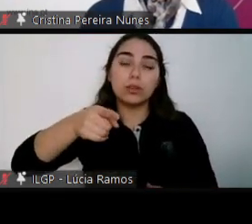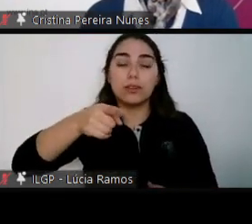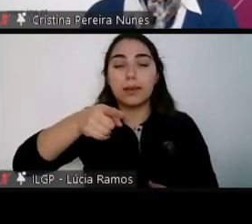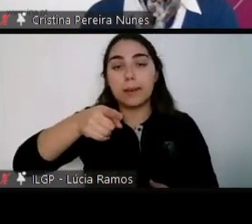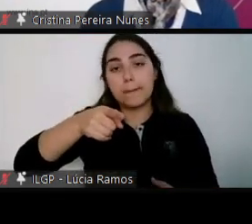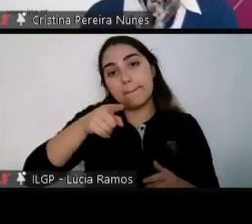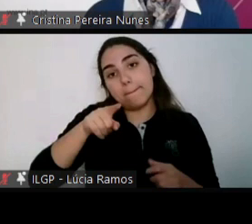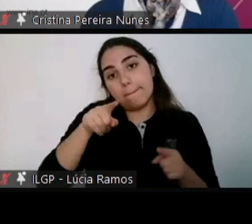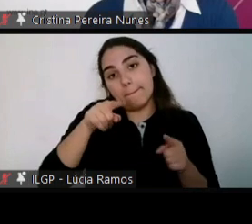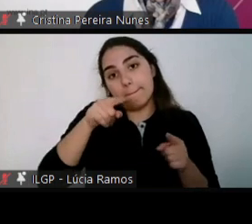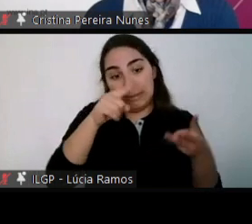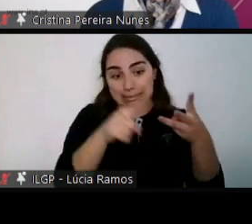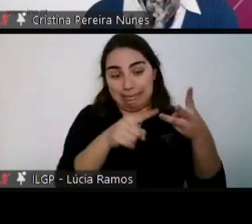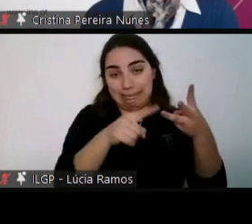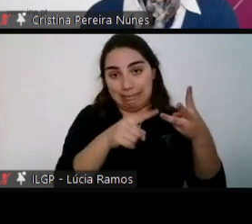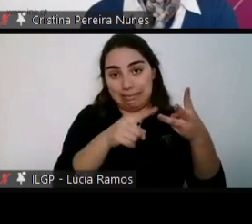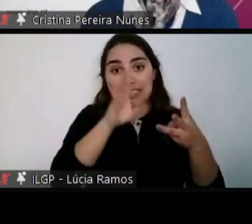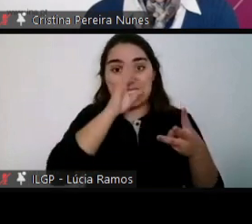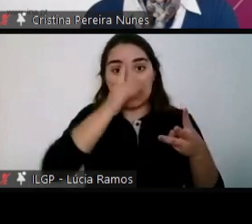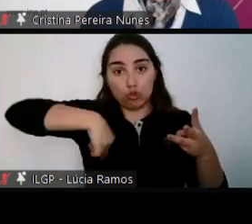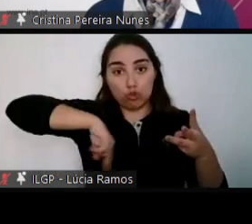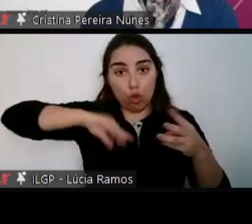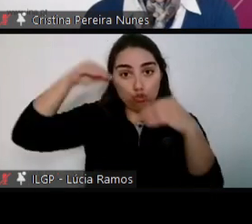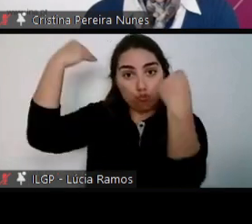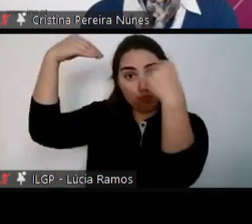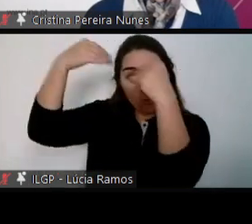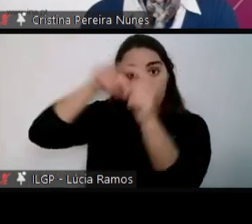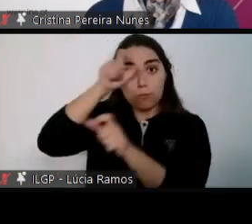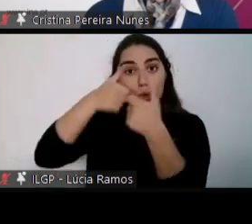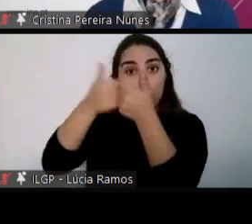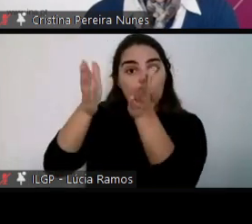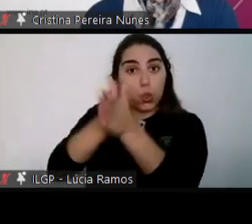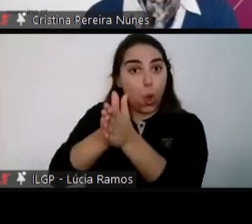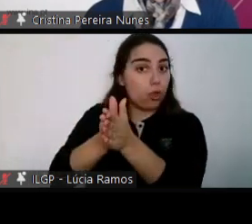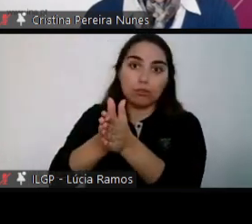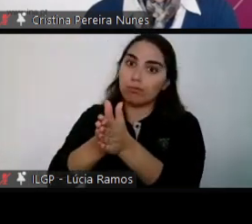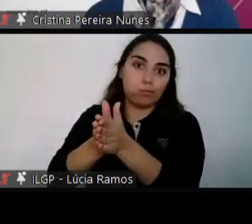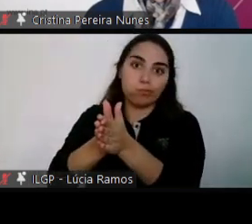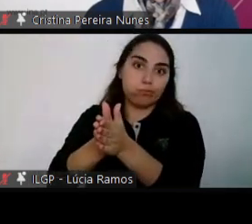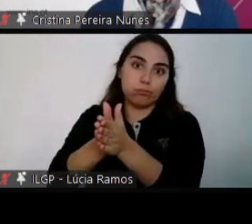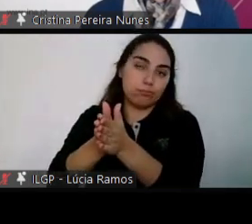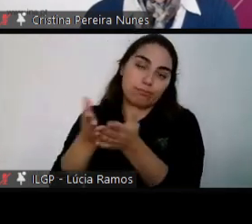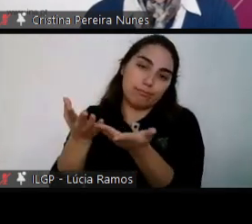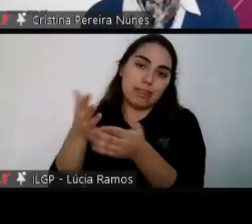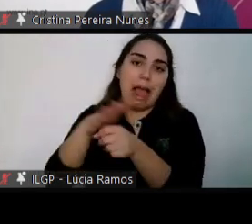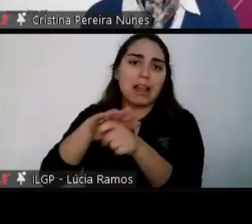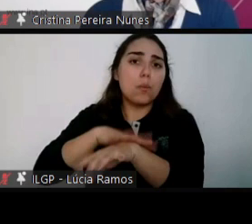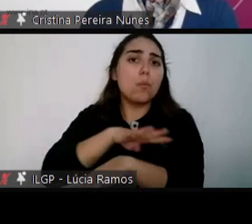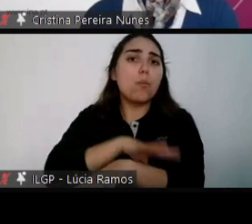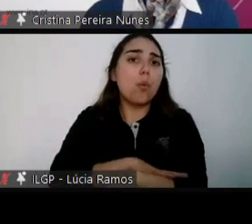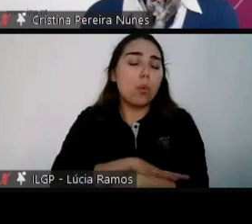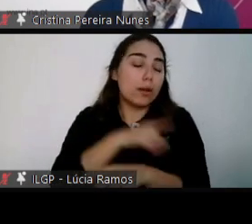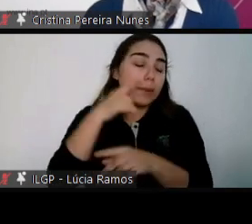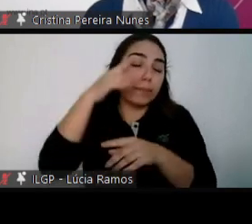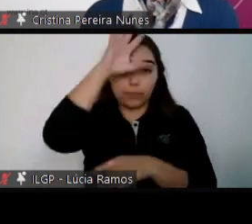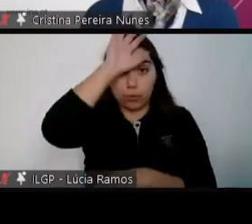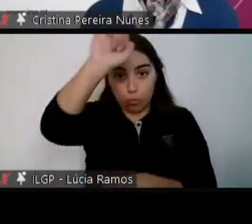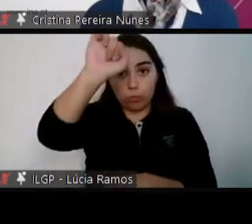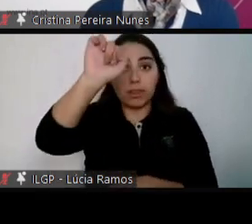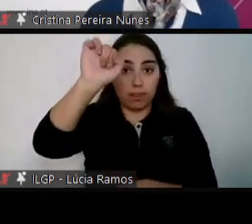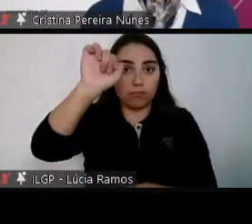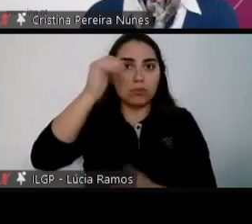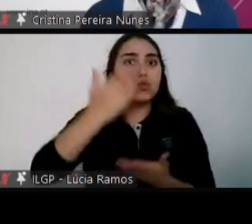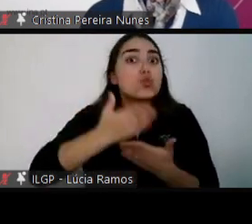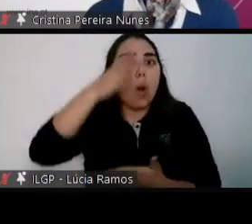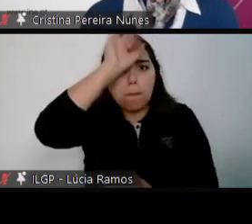conseguimos, de facto, formar toda a nossa população dentro do contexto da área pública, não é? E não estamos só a formar a população da área pública, porque a mobilidade hoje